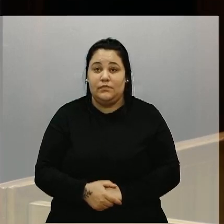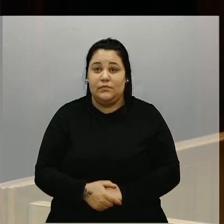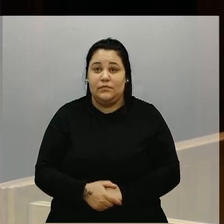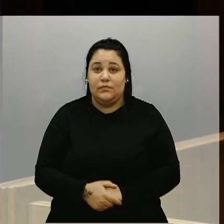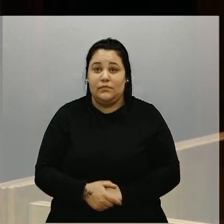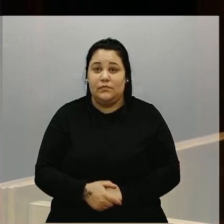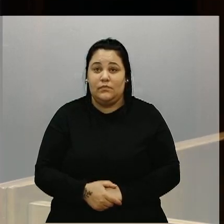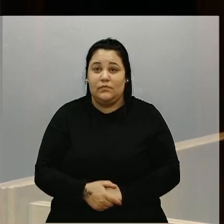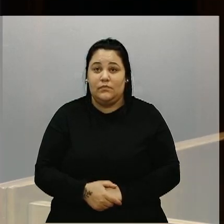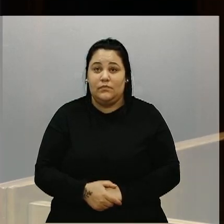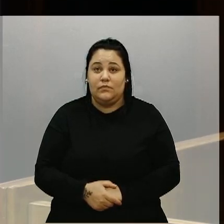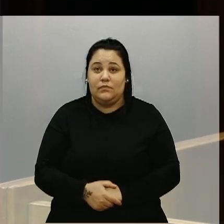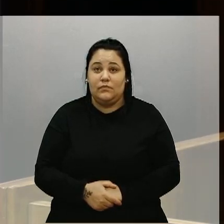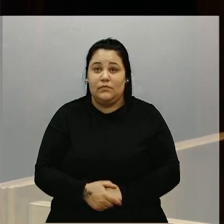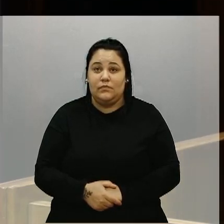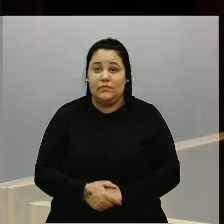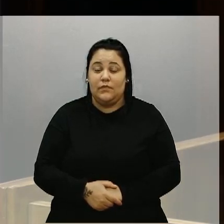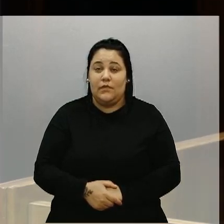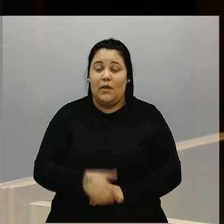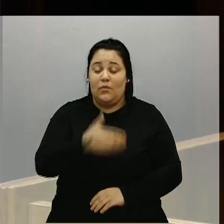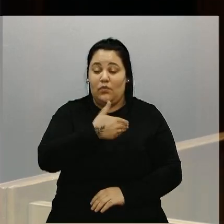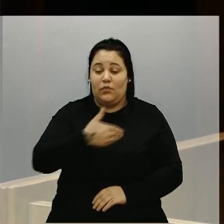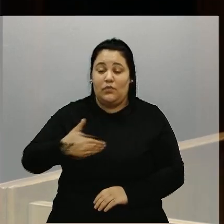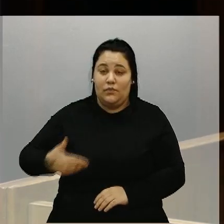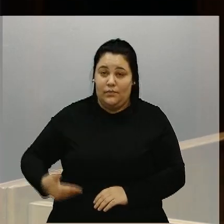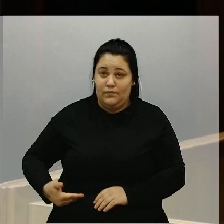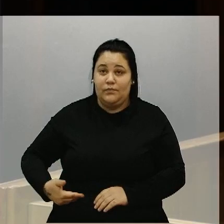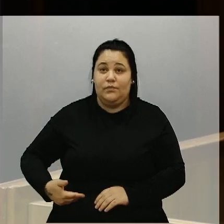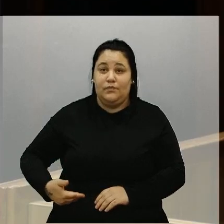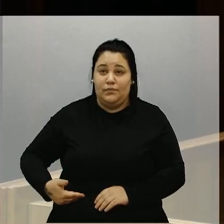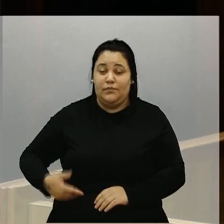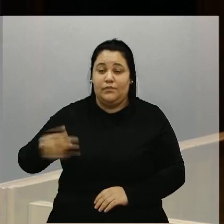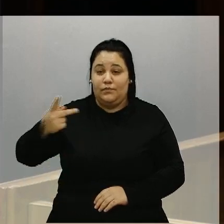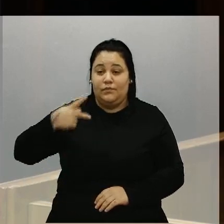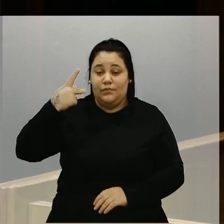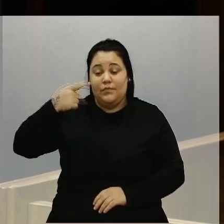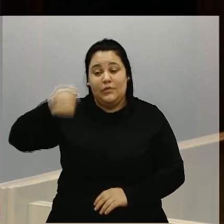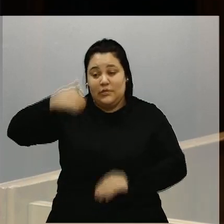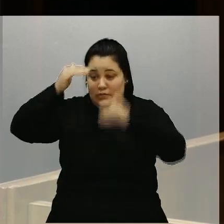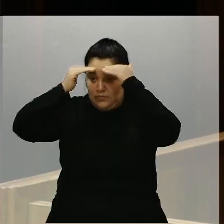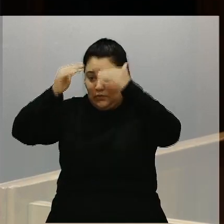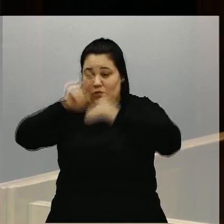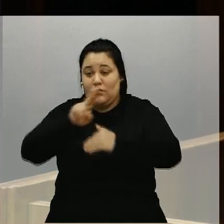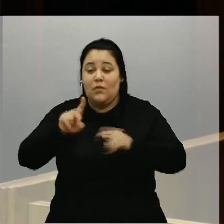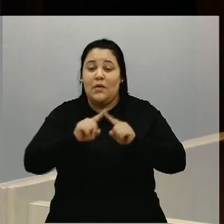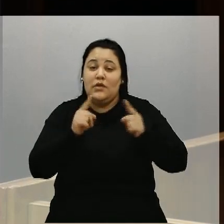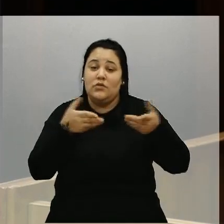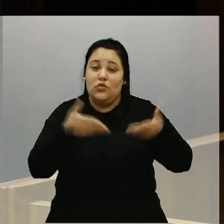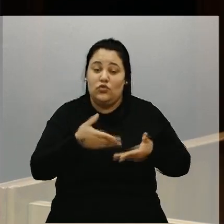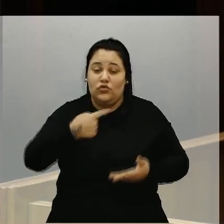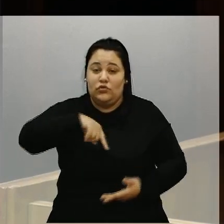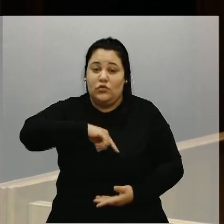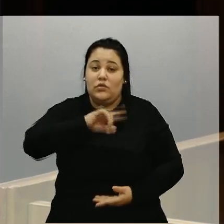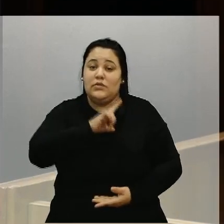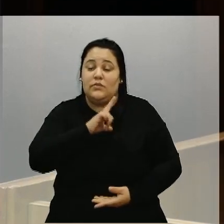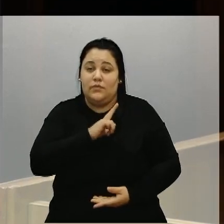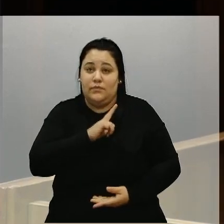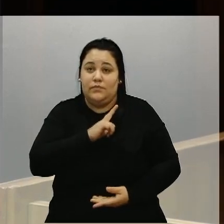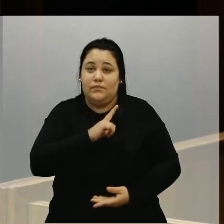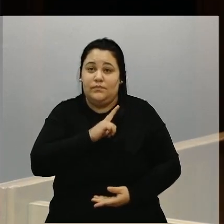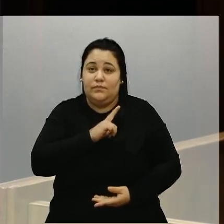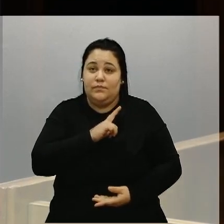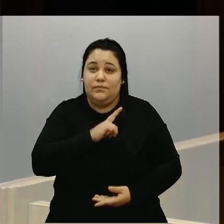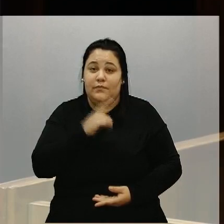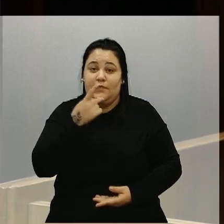política pública de saúde também precisa fazer jus ao nome. Mas hoje o que nós temos, pela